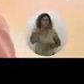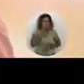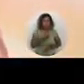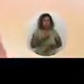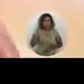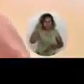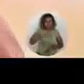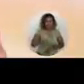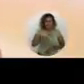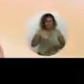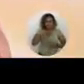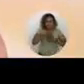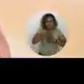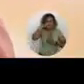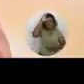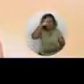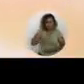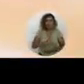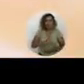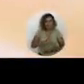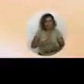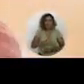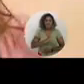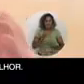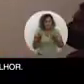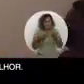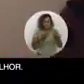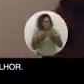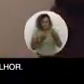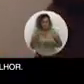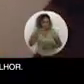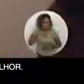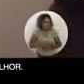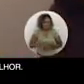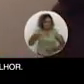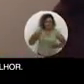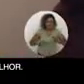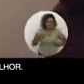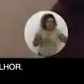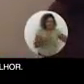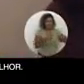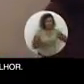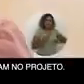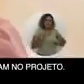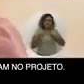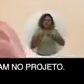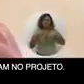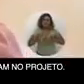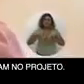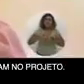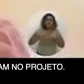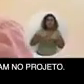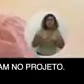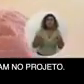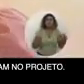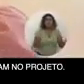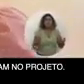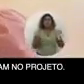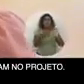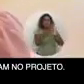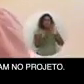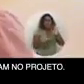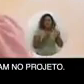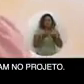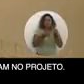ato de cidadania, né? A gente tá aqui para discutir política, para ouvir as propostas, para conhecer um pouco melhor. Mas é muito gratificante, né, ver